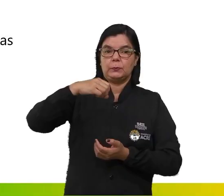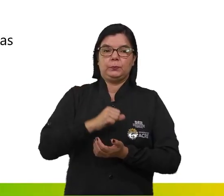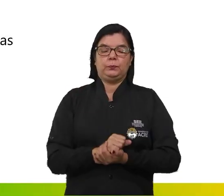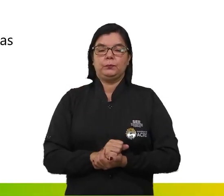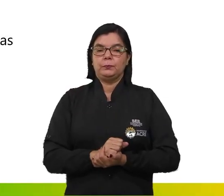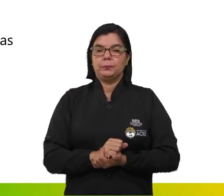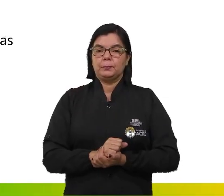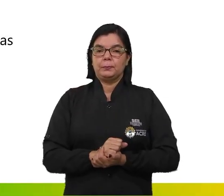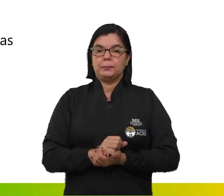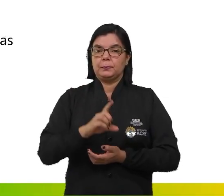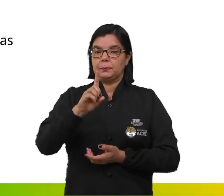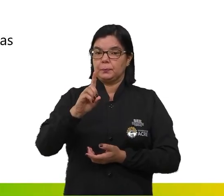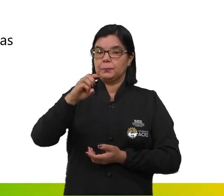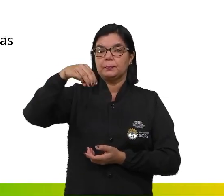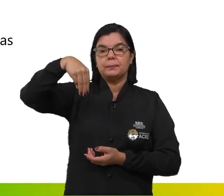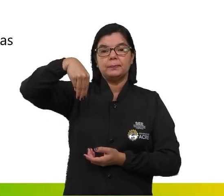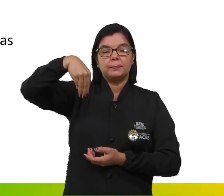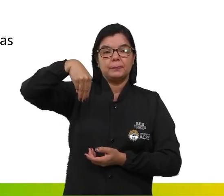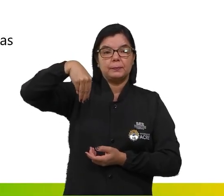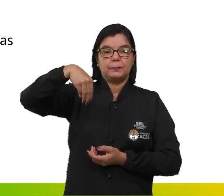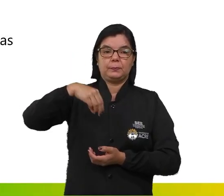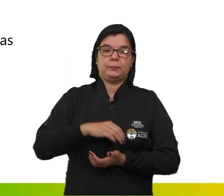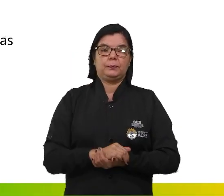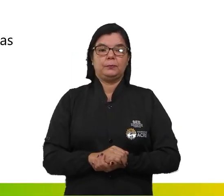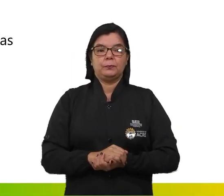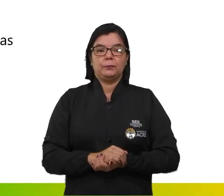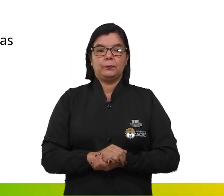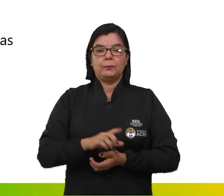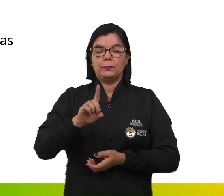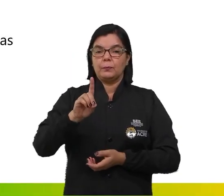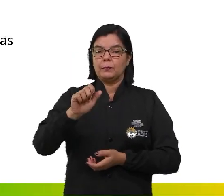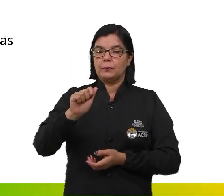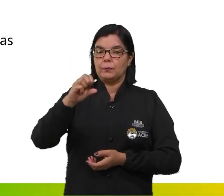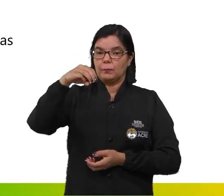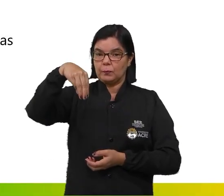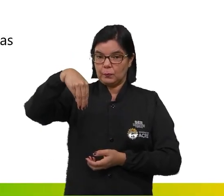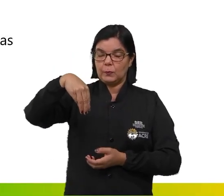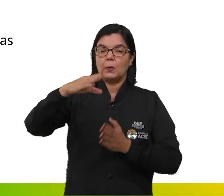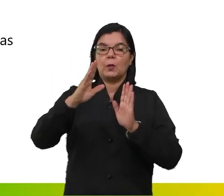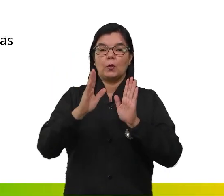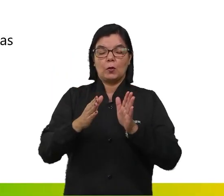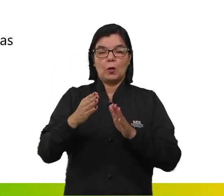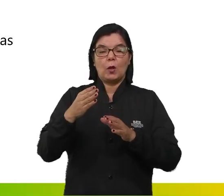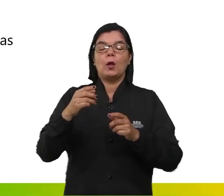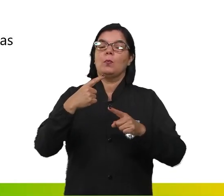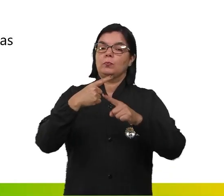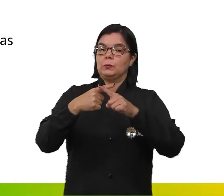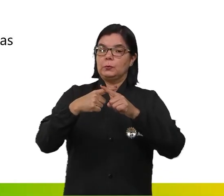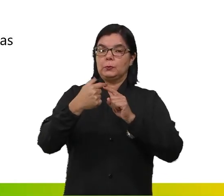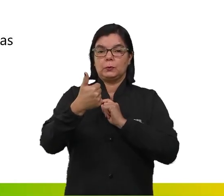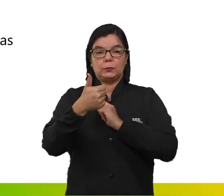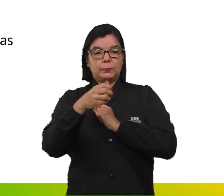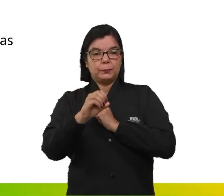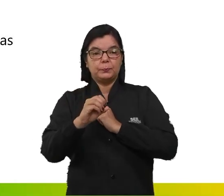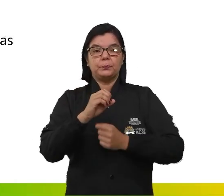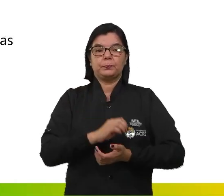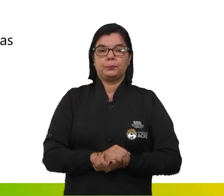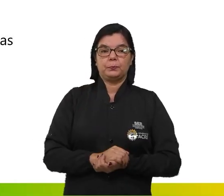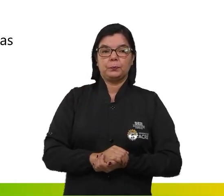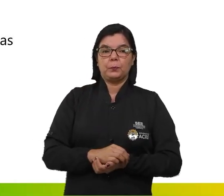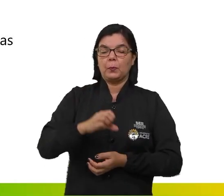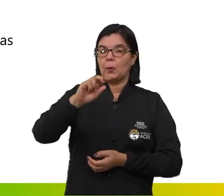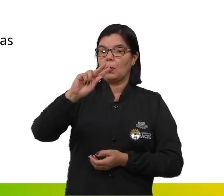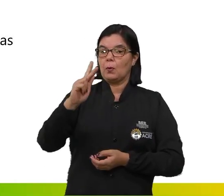parte, o decímetro, décima parte, o decâmetro, que agora já aumenta, é multiplicado por 10, o